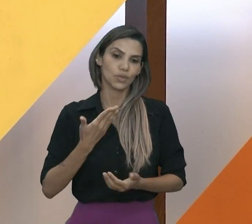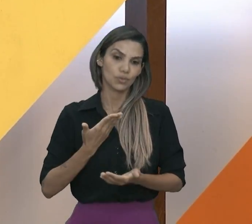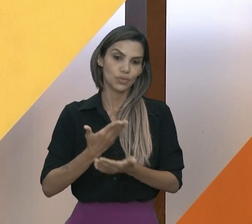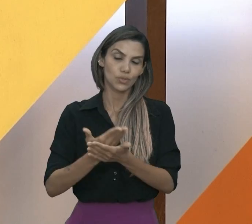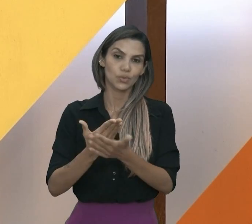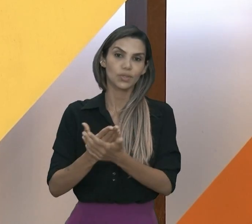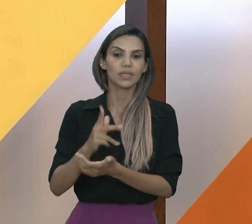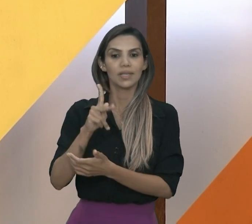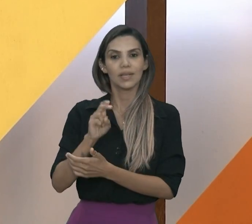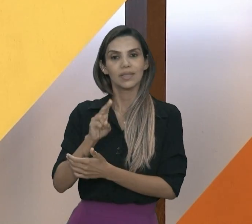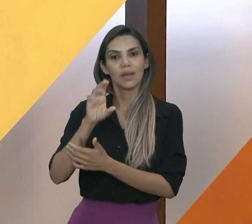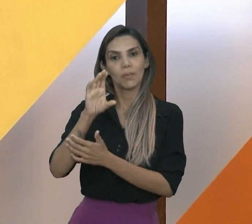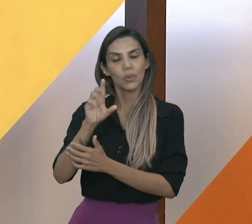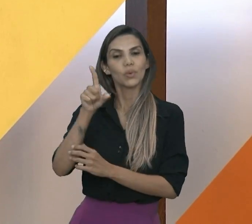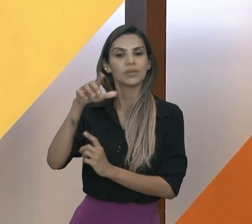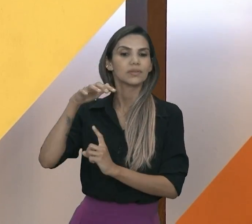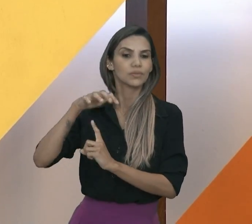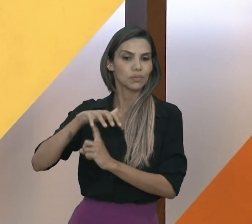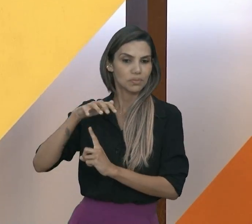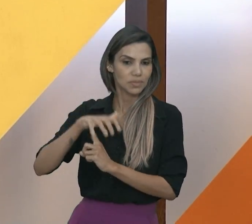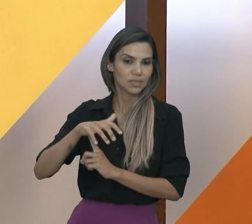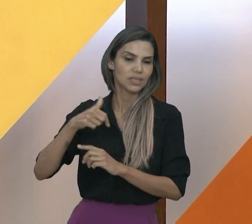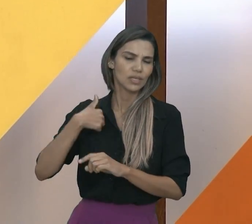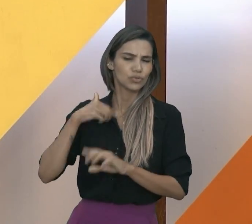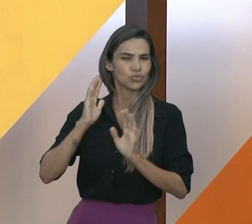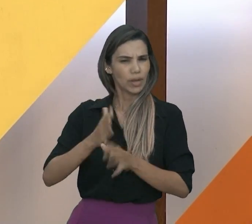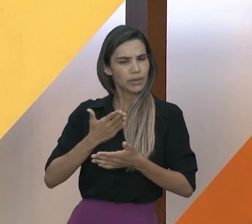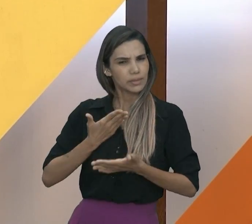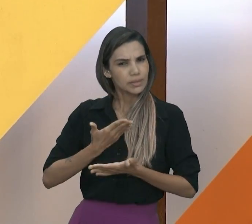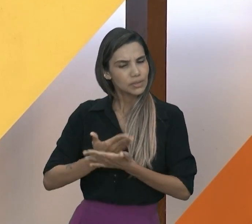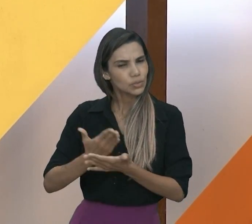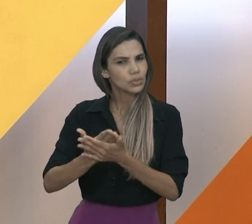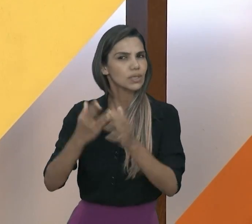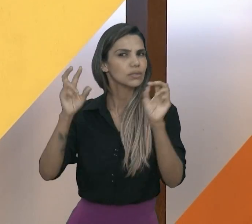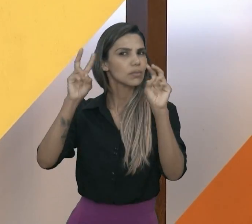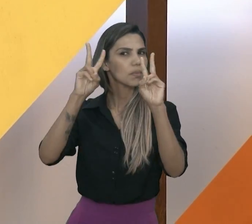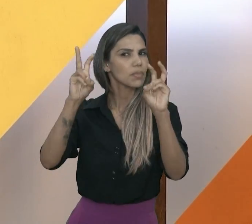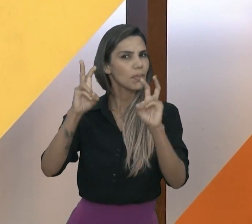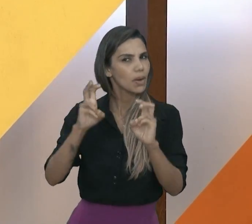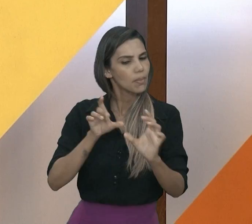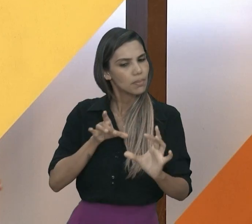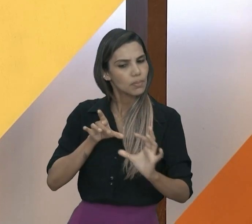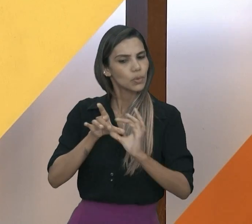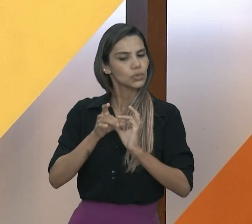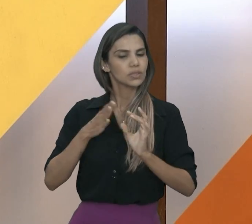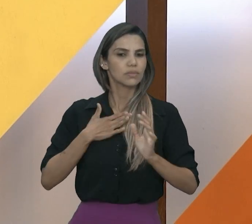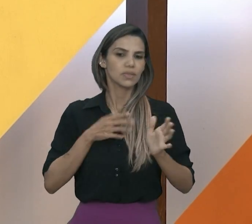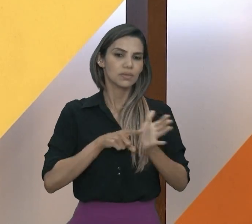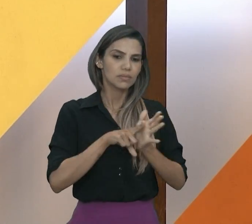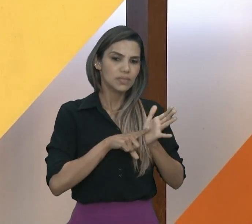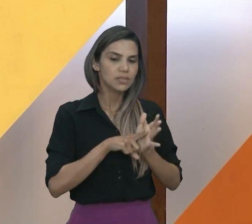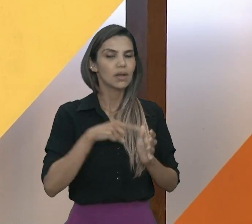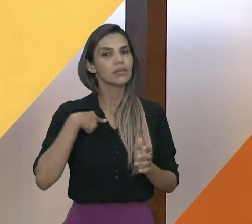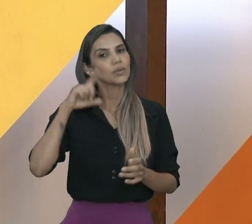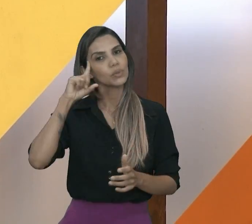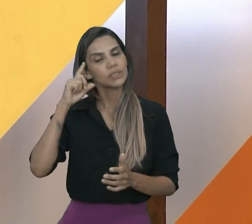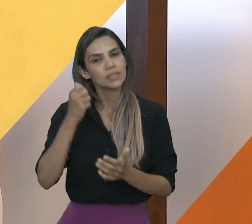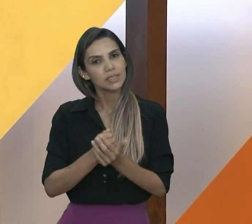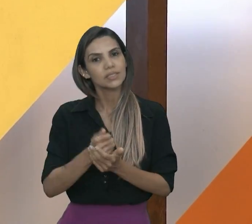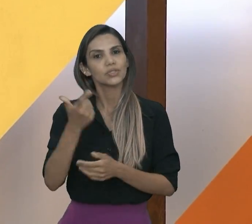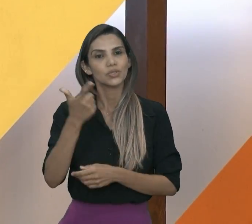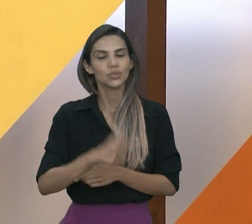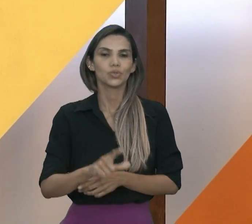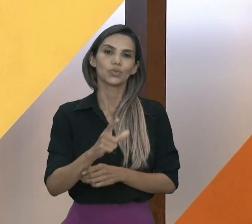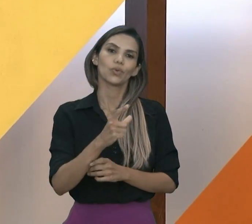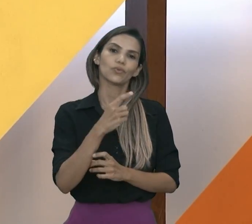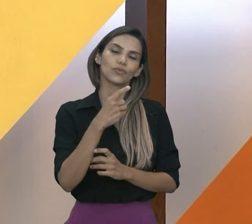do Paraná, onde eu estava estudando já esses assuntos também vinculados com as minhas pesquisas, e eu resolvi fazer um segundo doutorado em Direito,